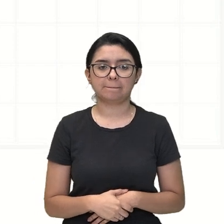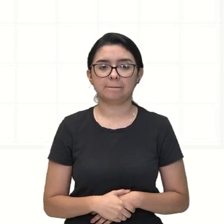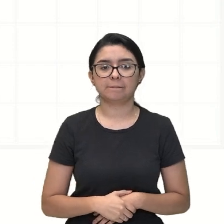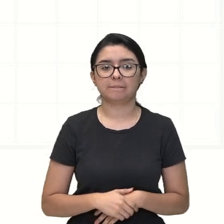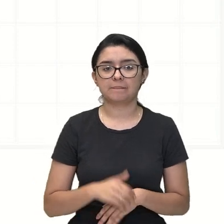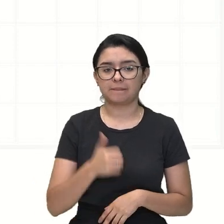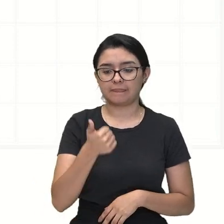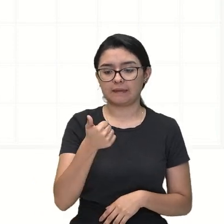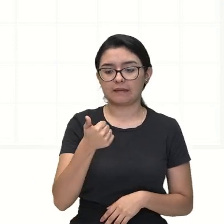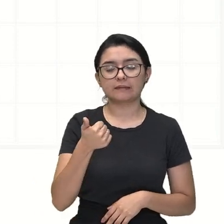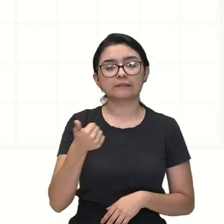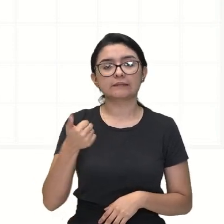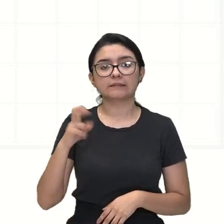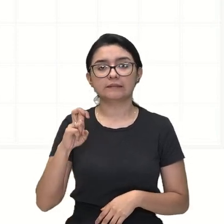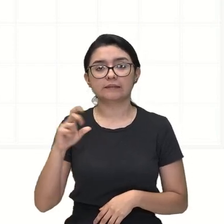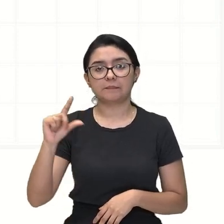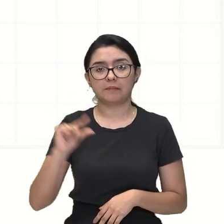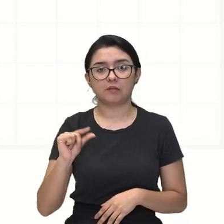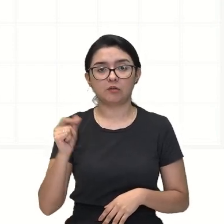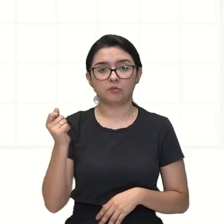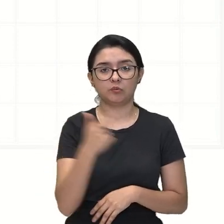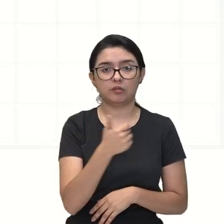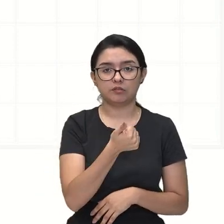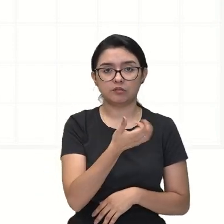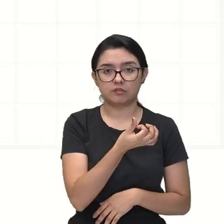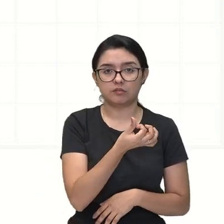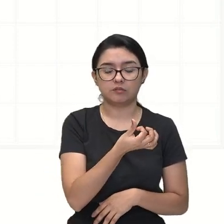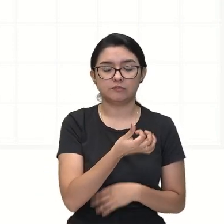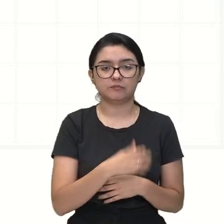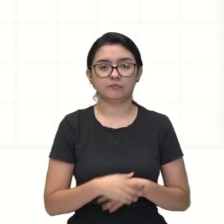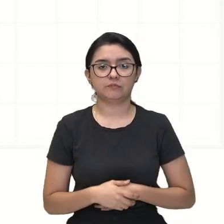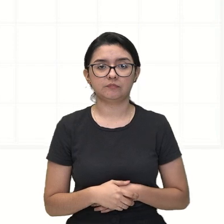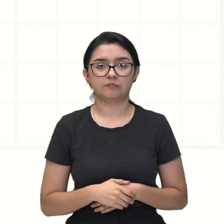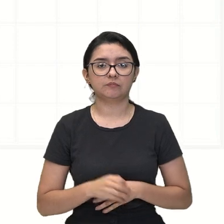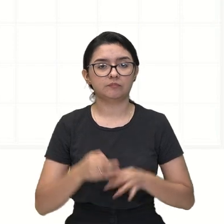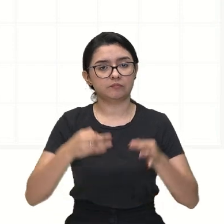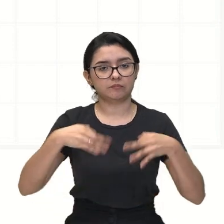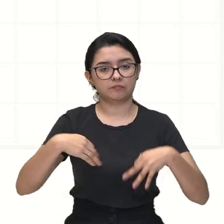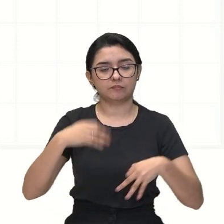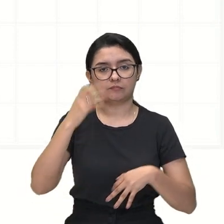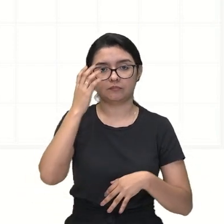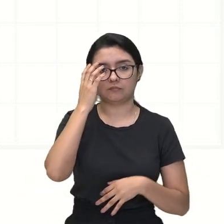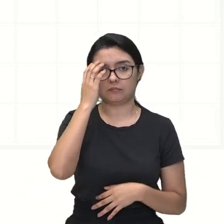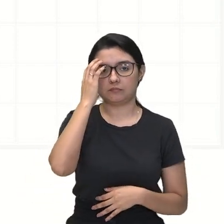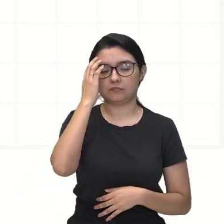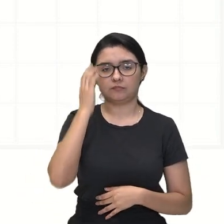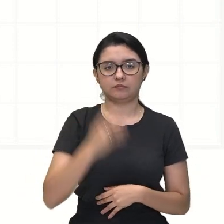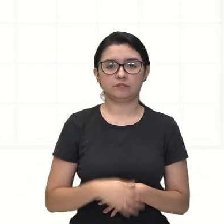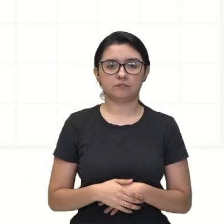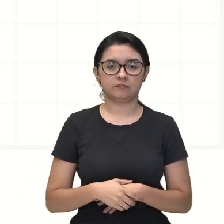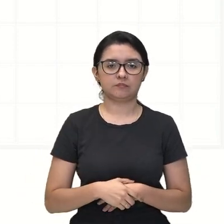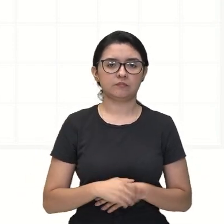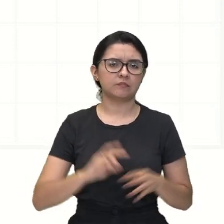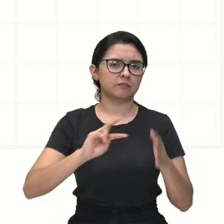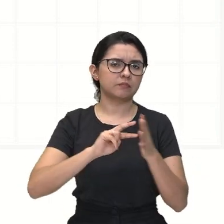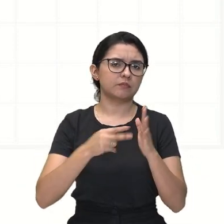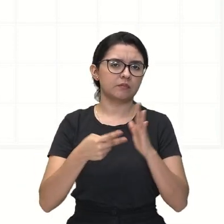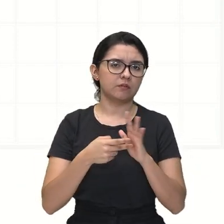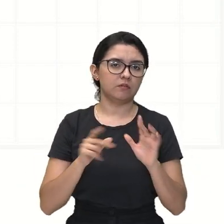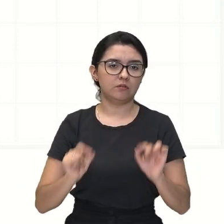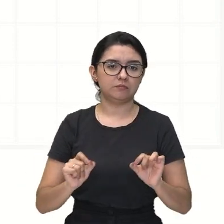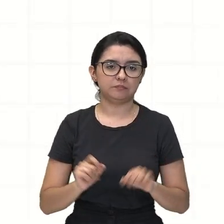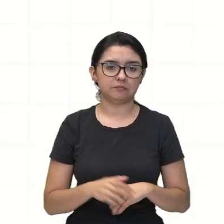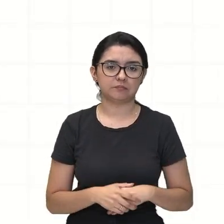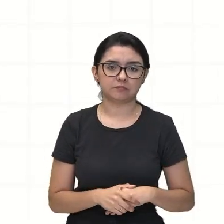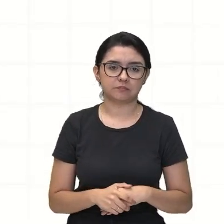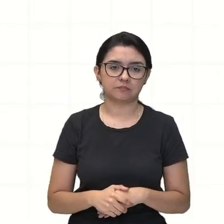é menor que 16, correto? E o que isso quer dizer?